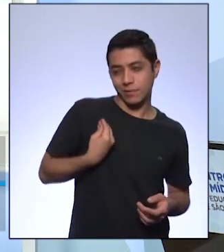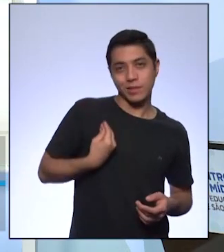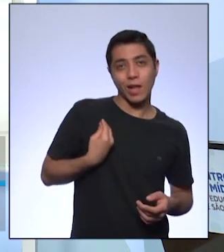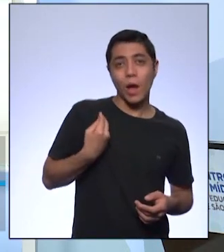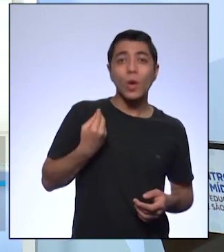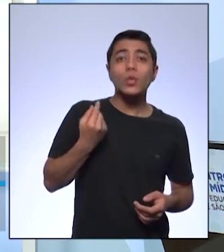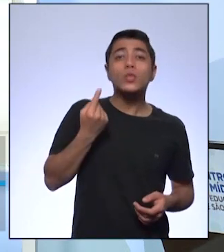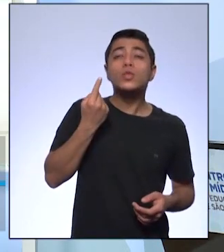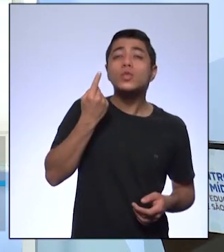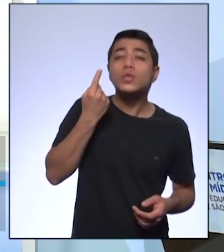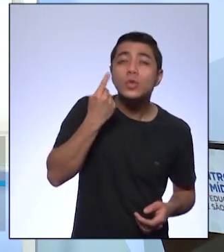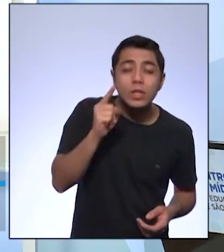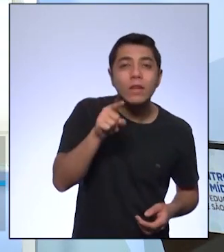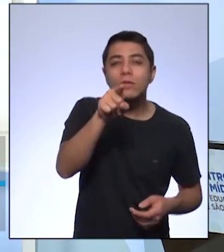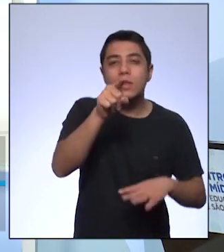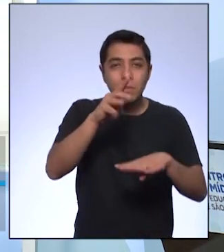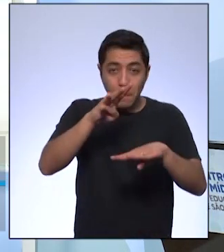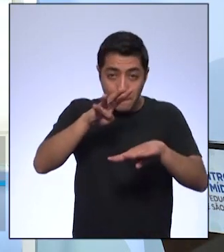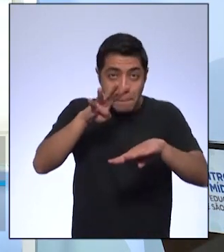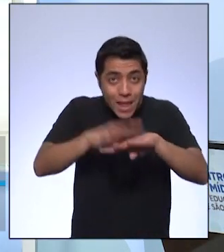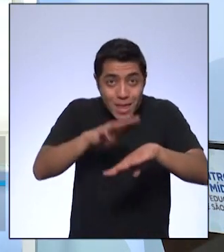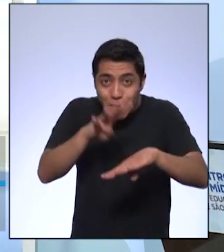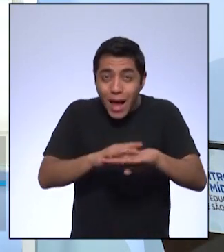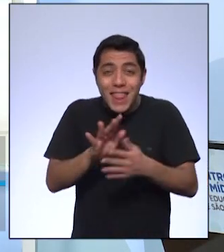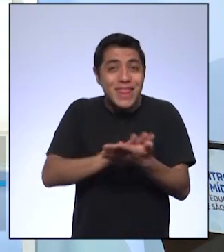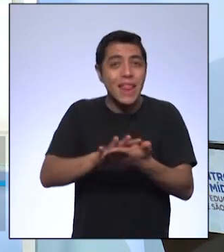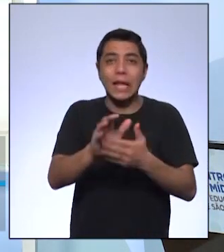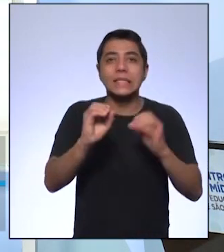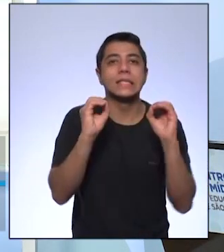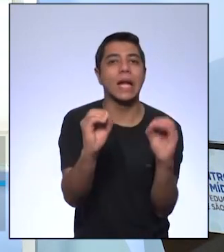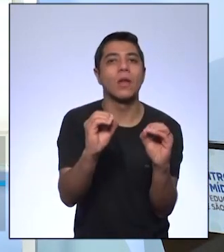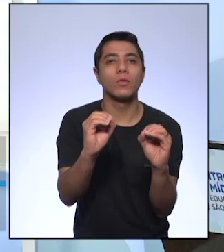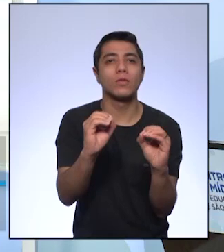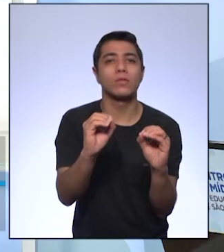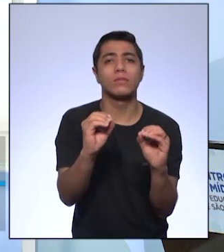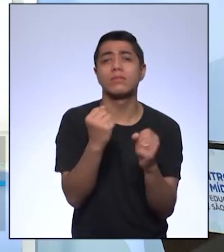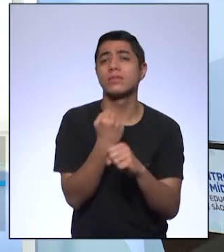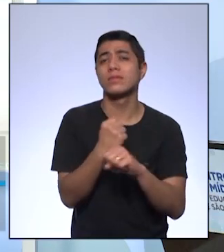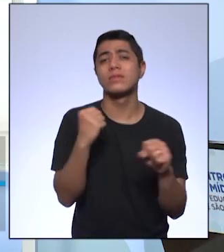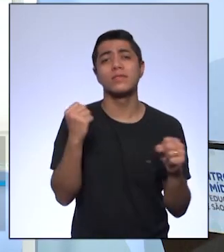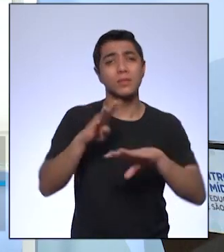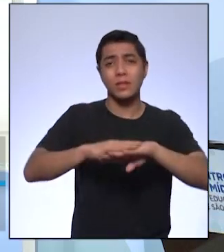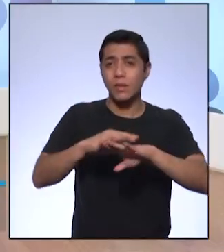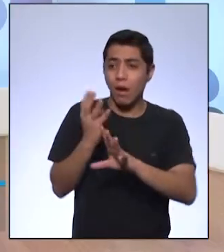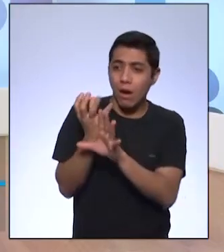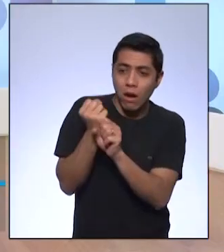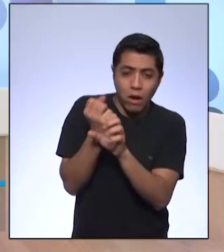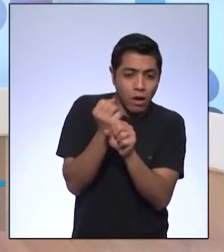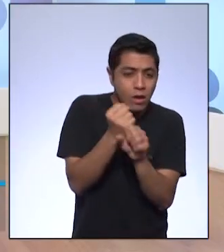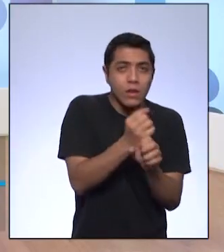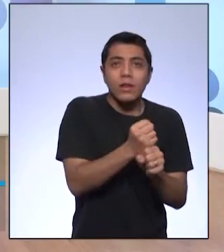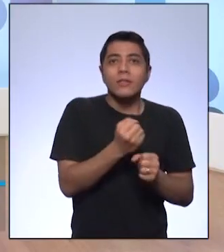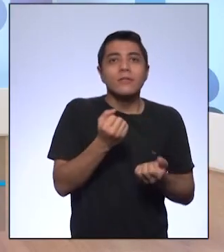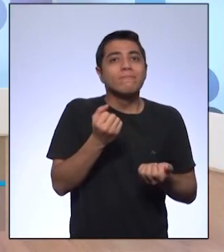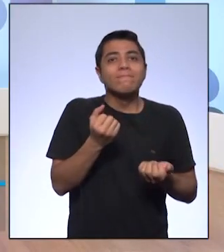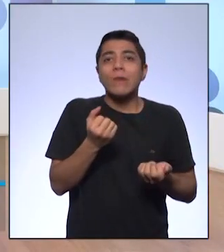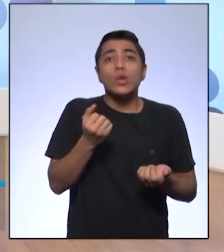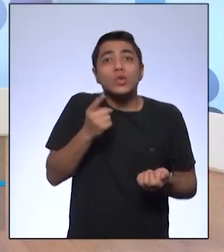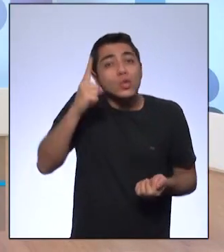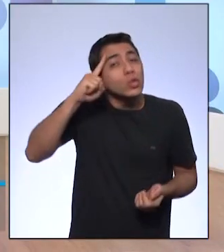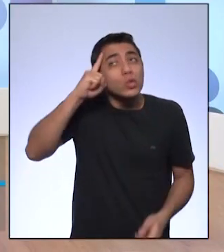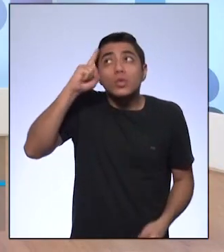tipo de cálculo matemático. Não existe esse dia, sinceramente. É bem difícil mesmo. Não, definitivamente. Nem mesmo que